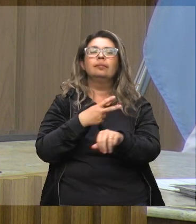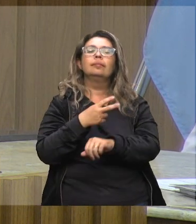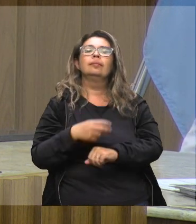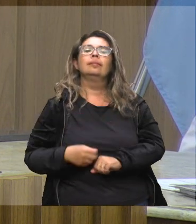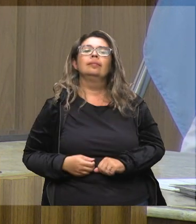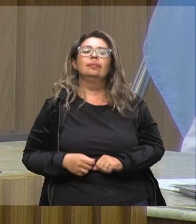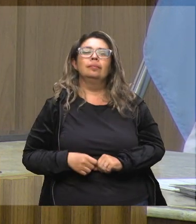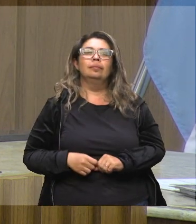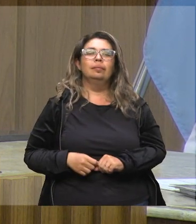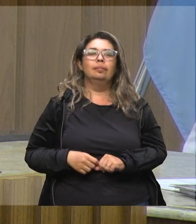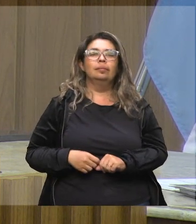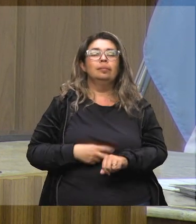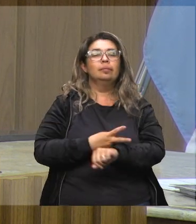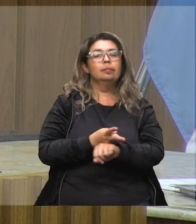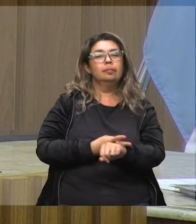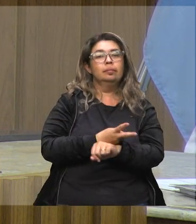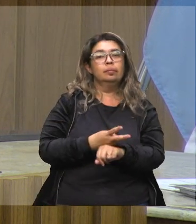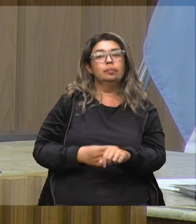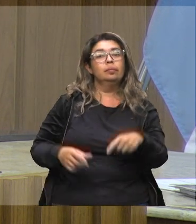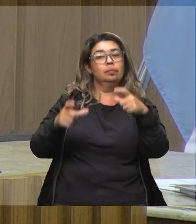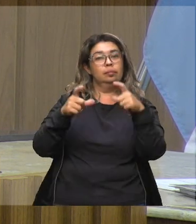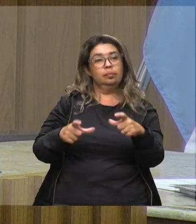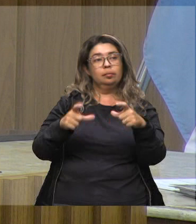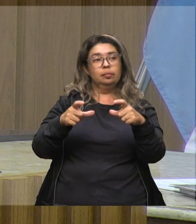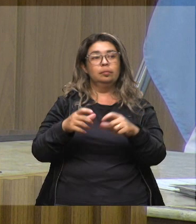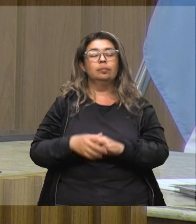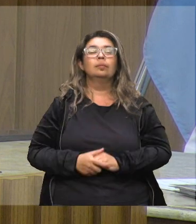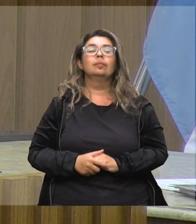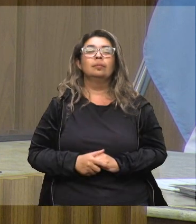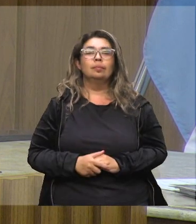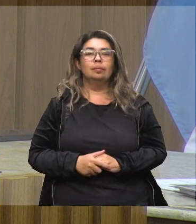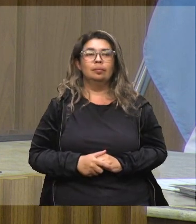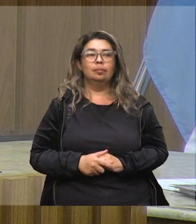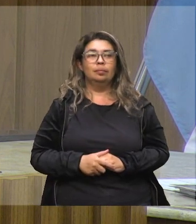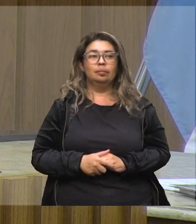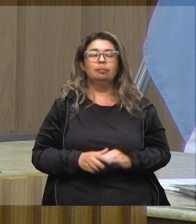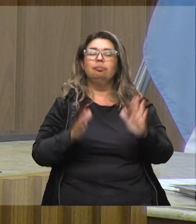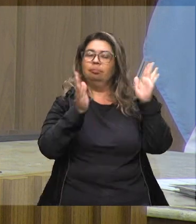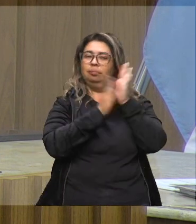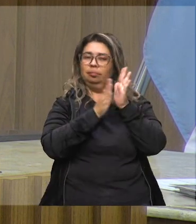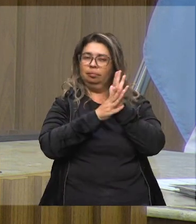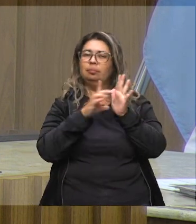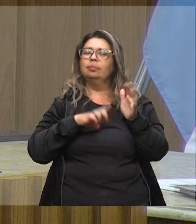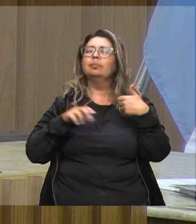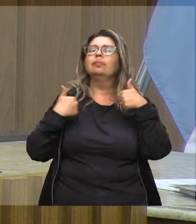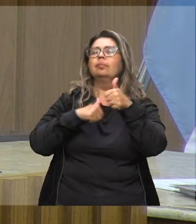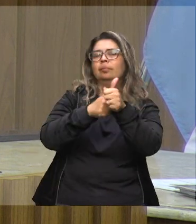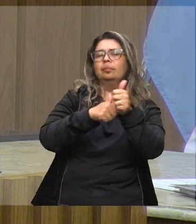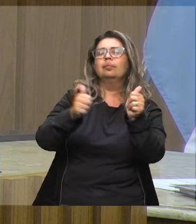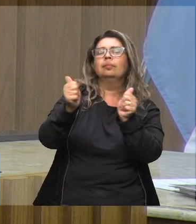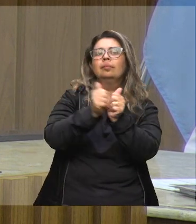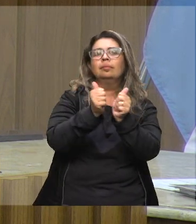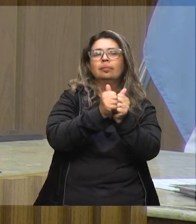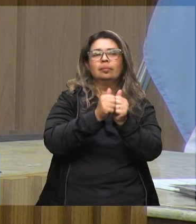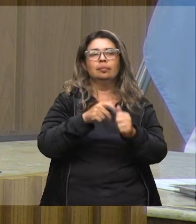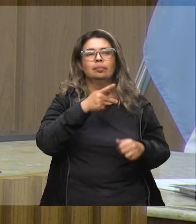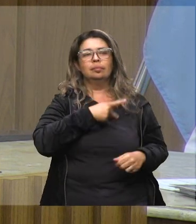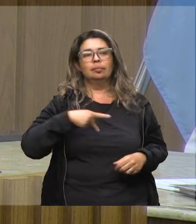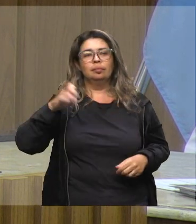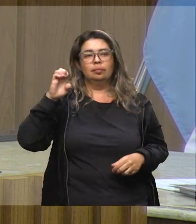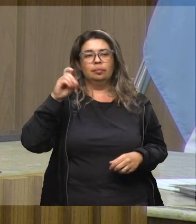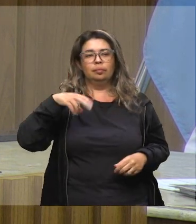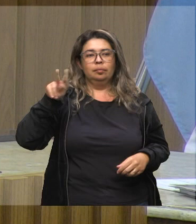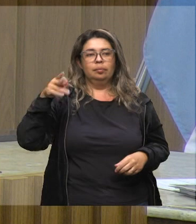dar destino aí. Parabéns, viu, tenente Gênova, tenho acompanhado de perto aí. Pastor Edinho, o